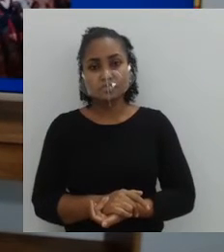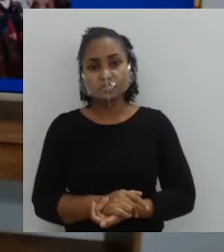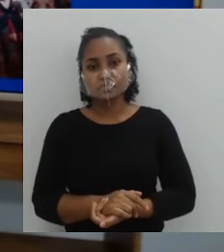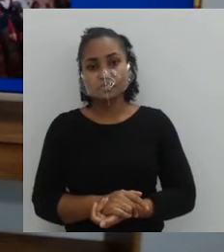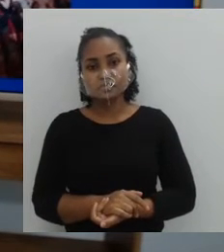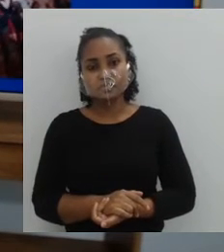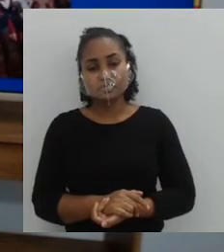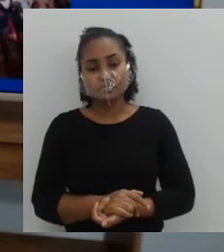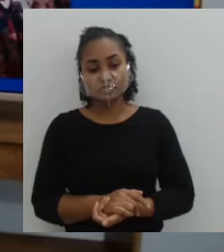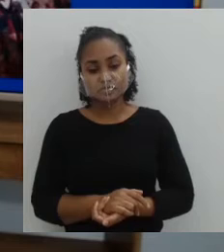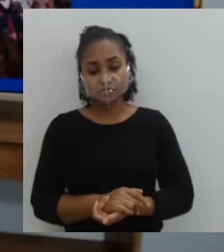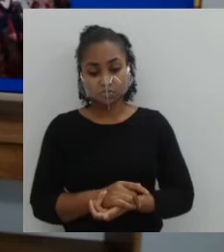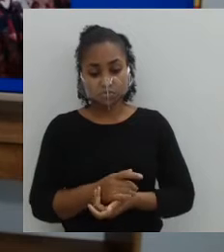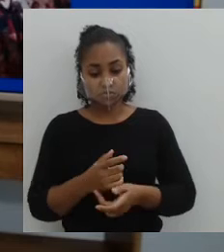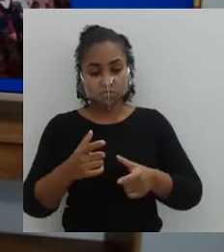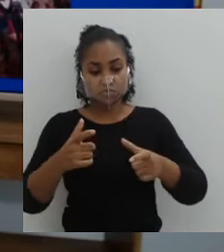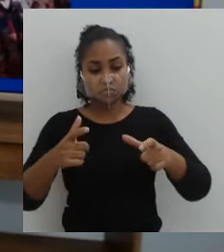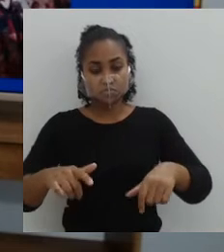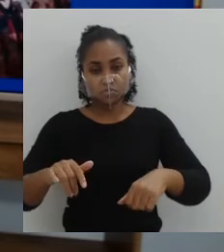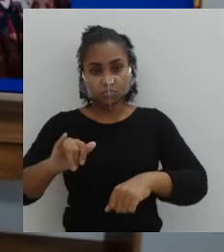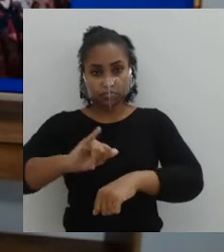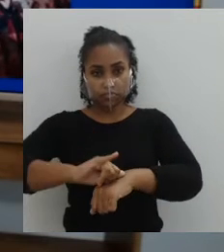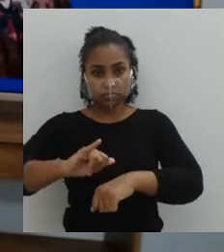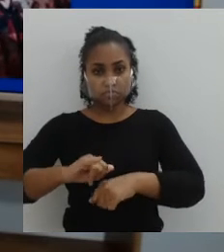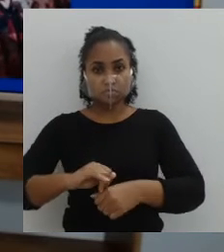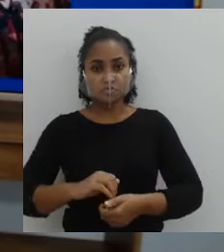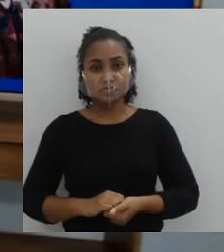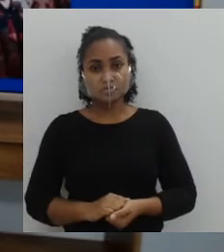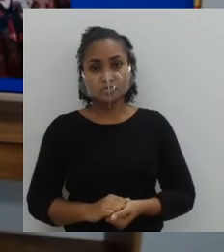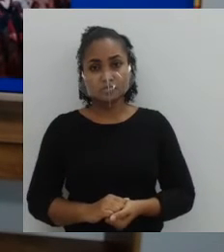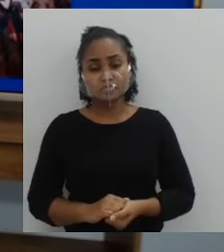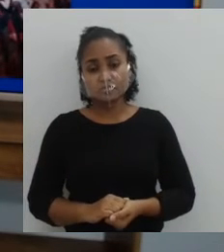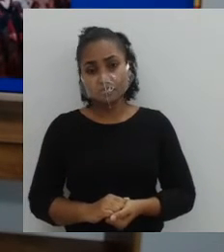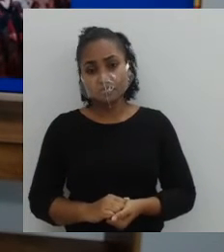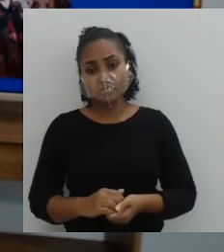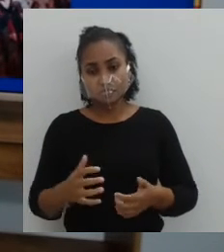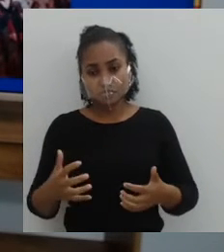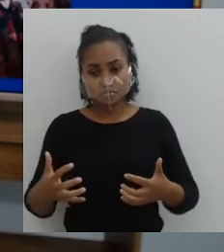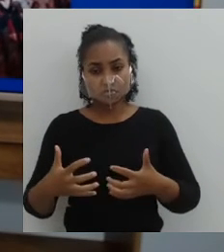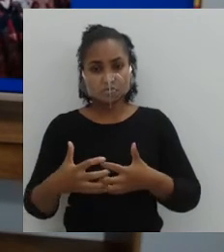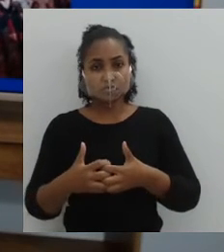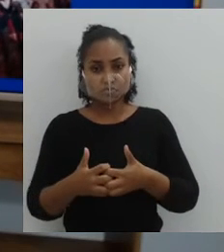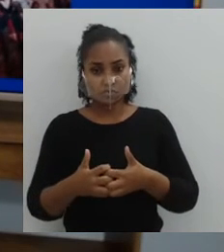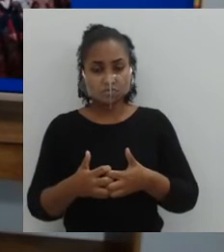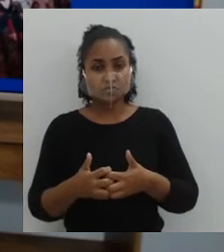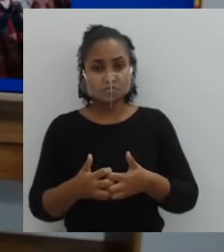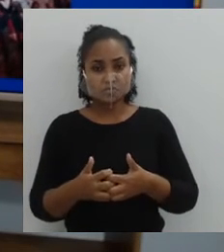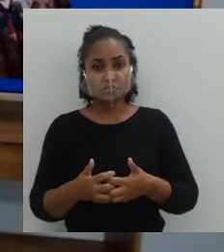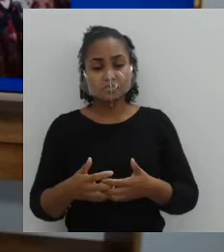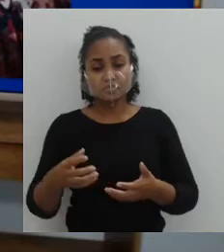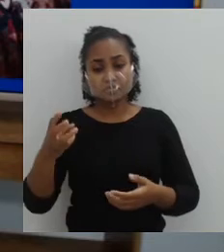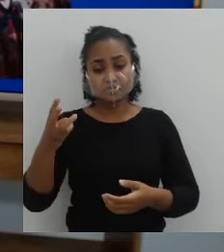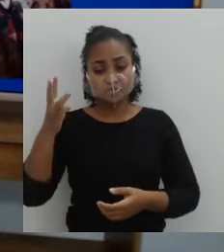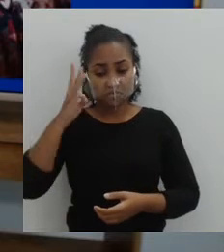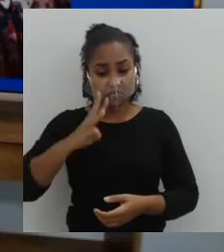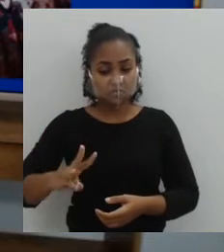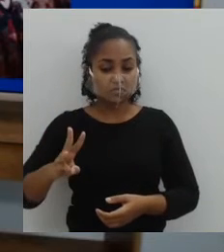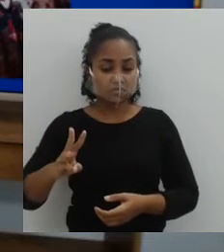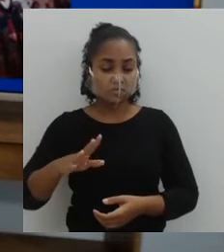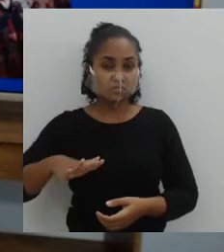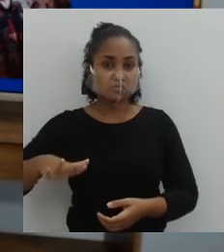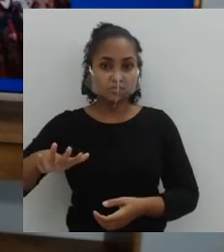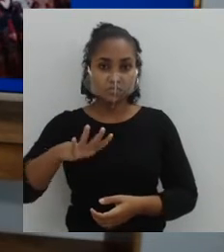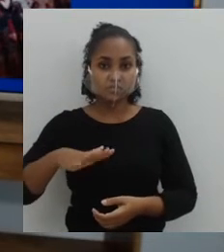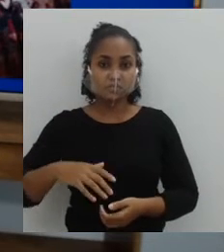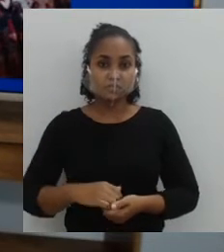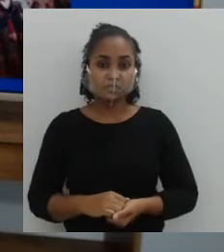parte central da Bahia, mas aí vai junto com as tropas que chegam com mais de 3.000 homens, vão com